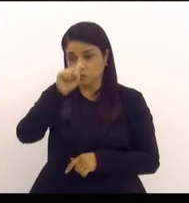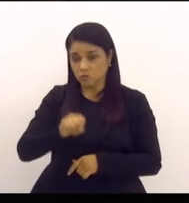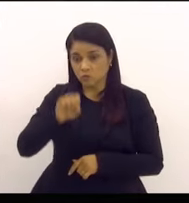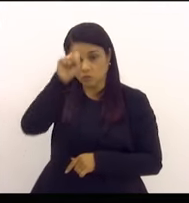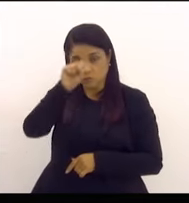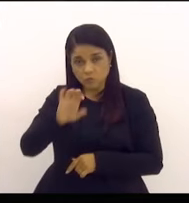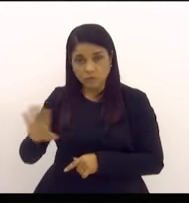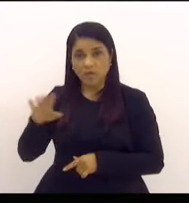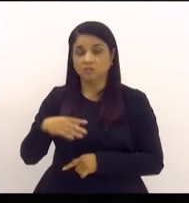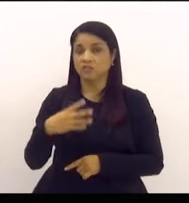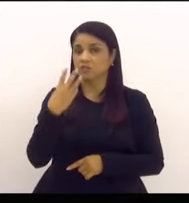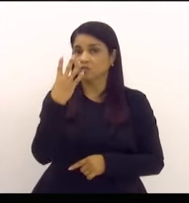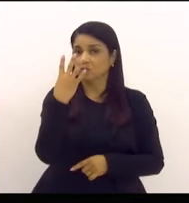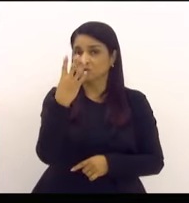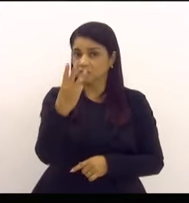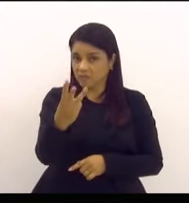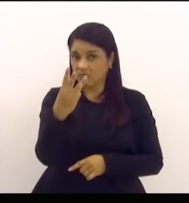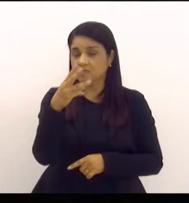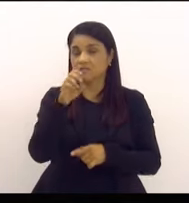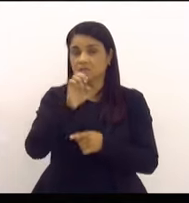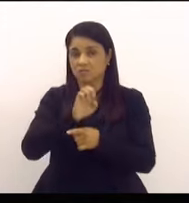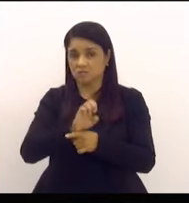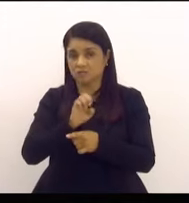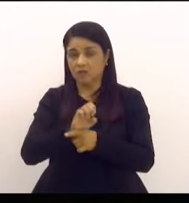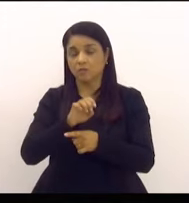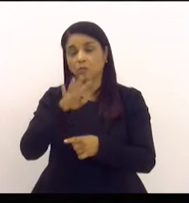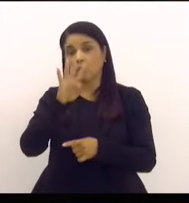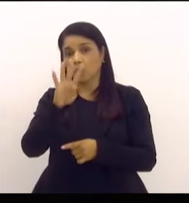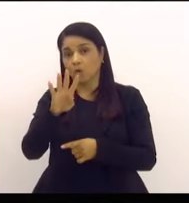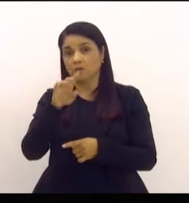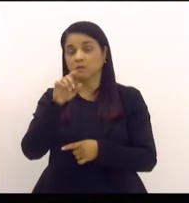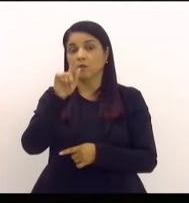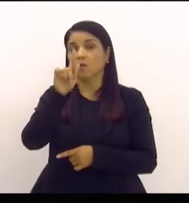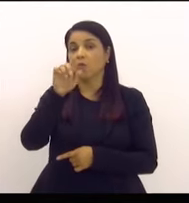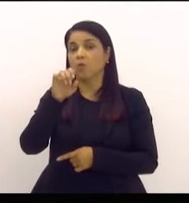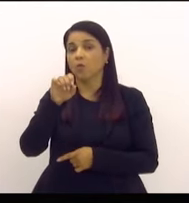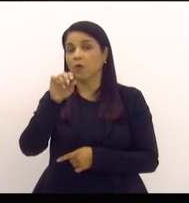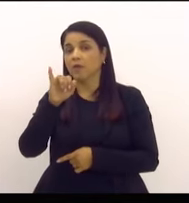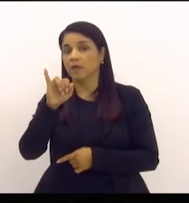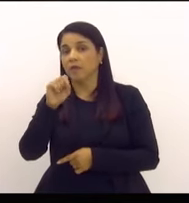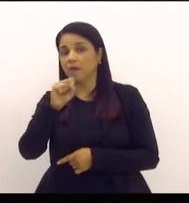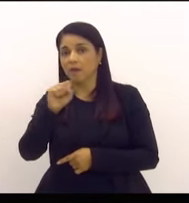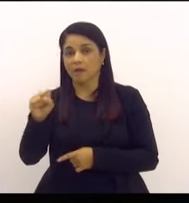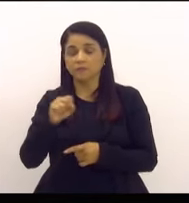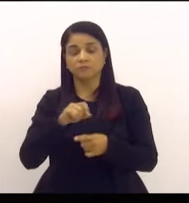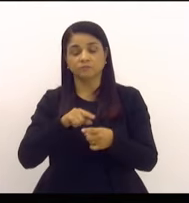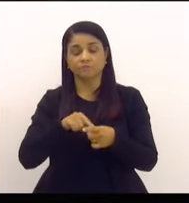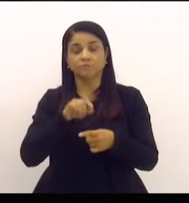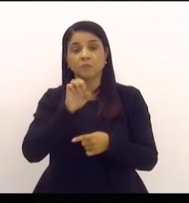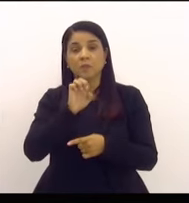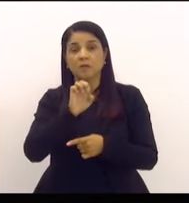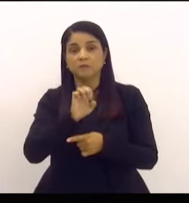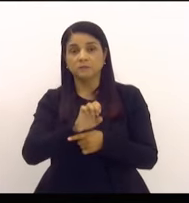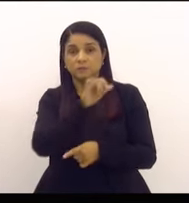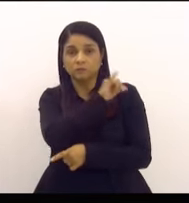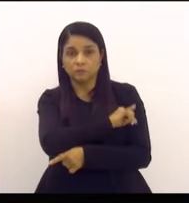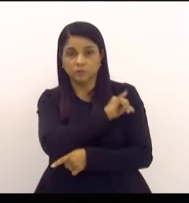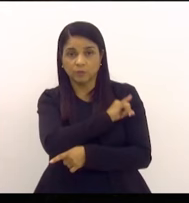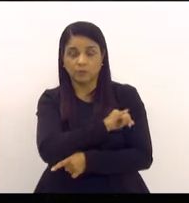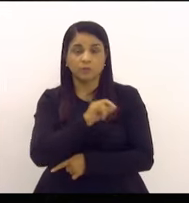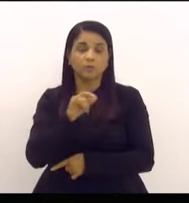três estados, porque o quarto é Goiás, não é do Sul-Sudeste, Rio Grande do Sul, Rio de Janeiro e Minas Gerais. E